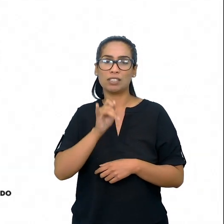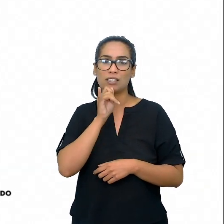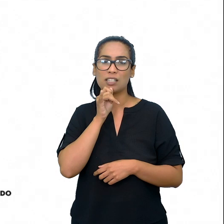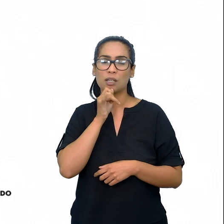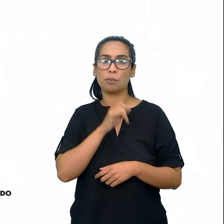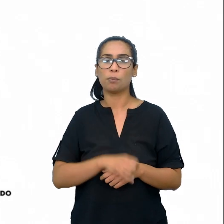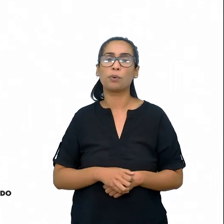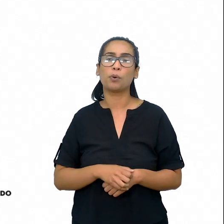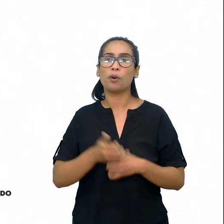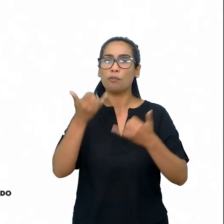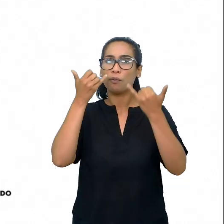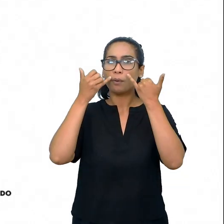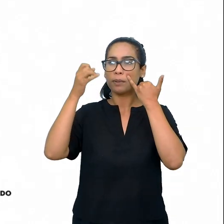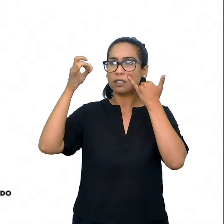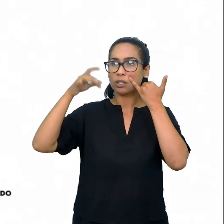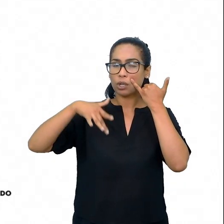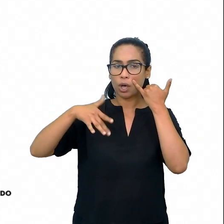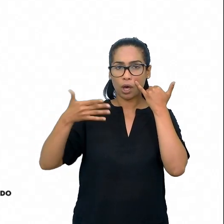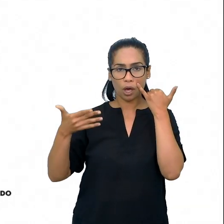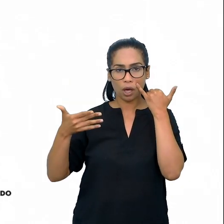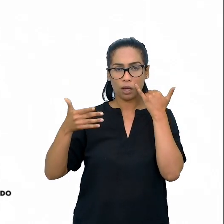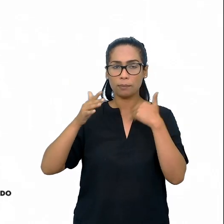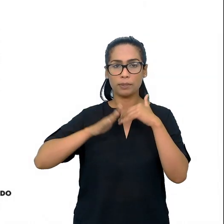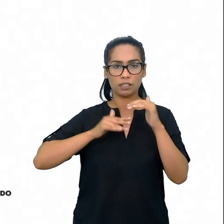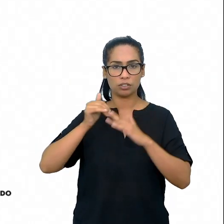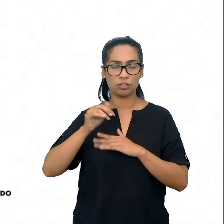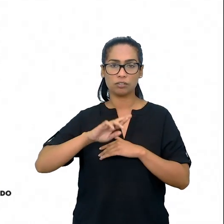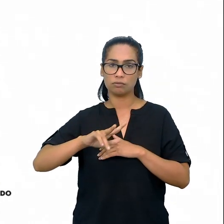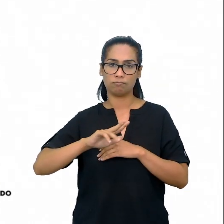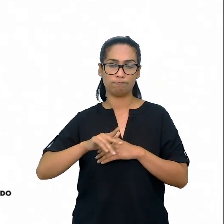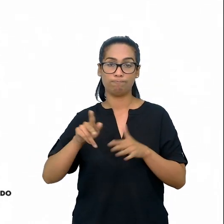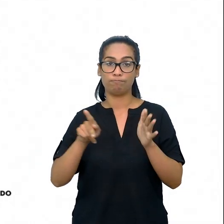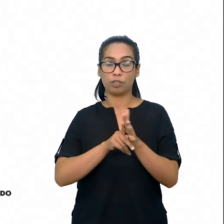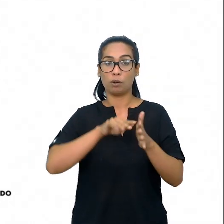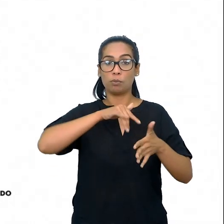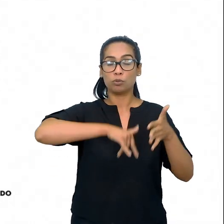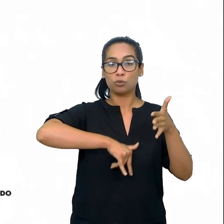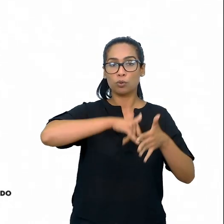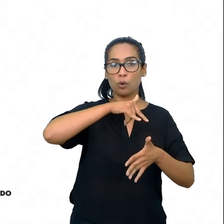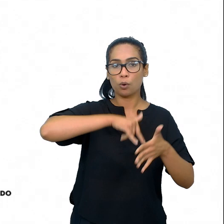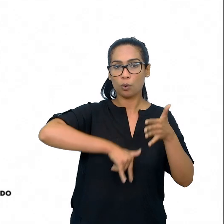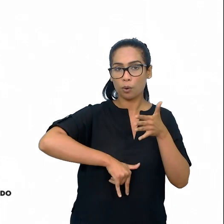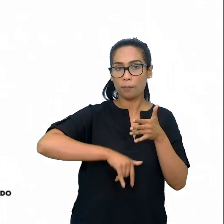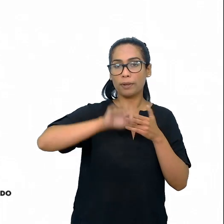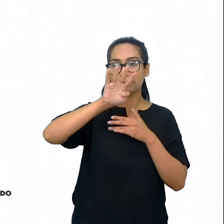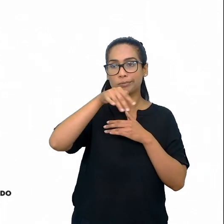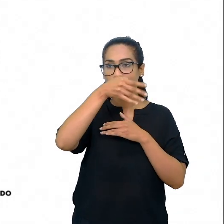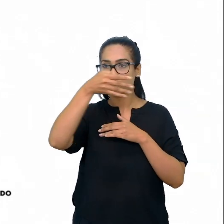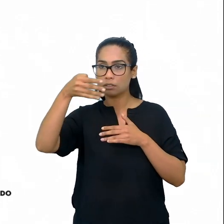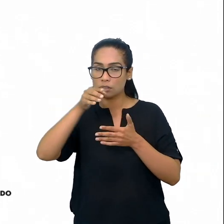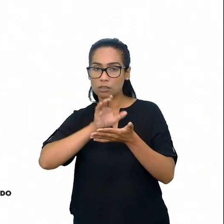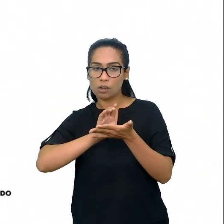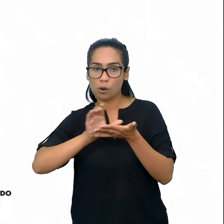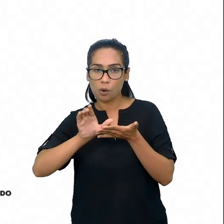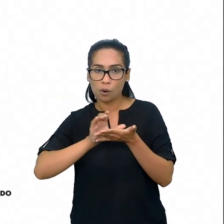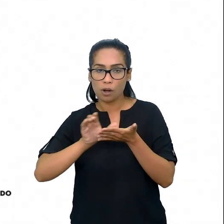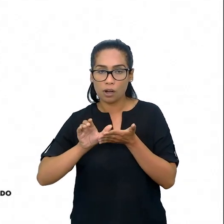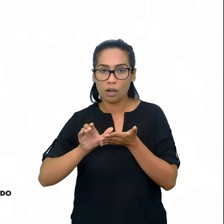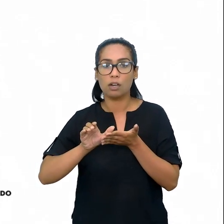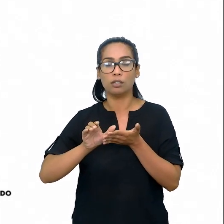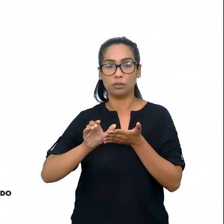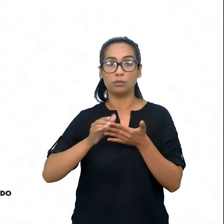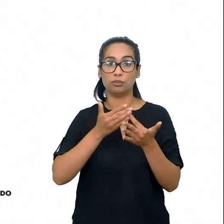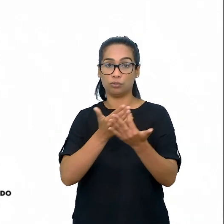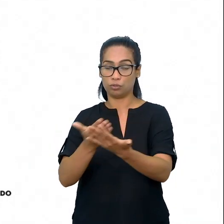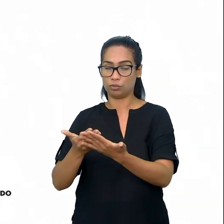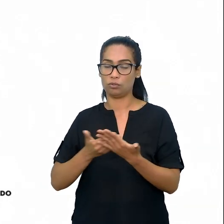ação formativa, mas é uma ação que vem do próprio documento curricular que a gente segue. Já é uma iniciativa